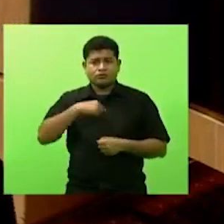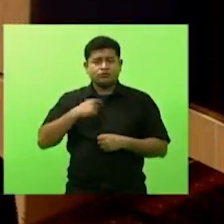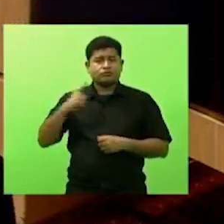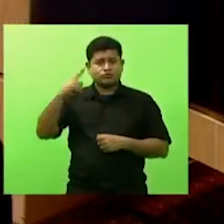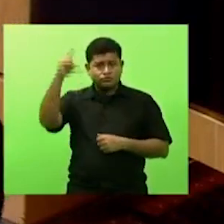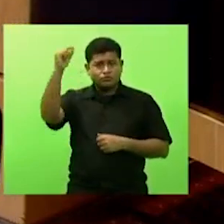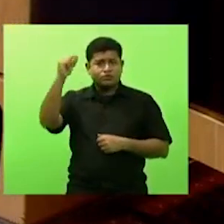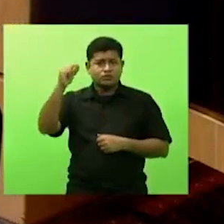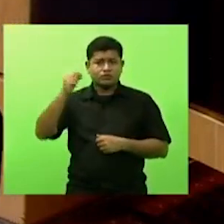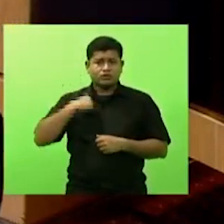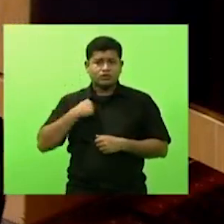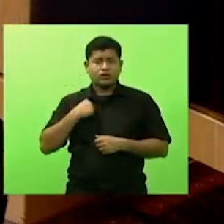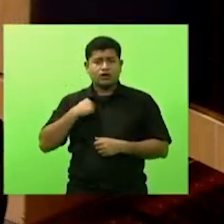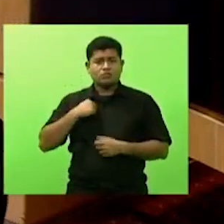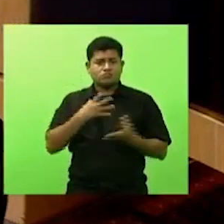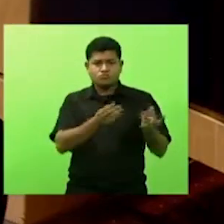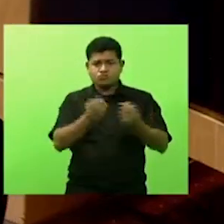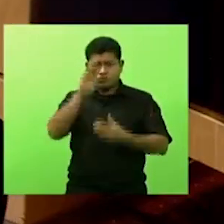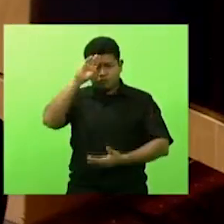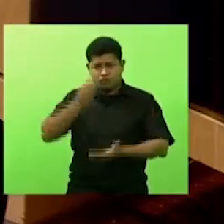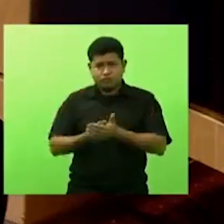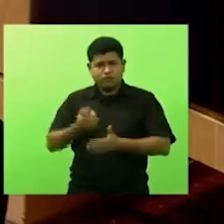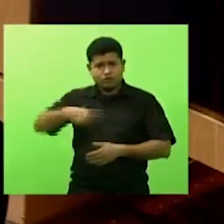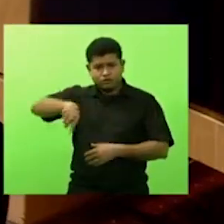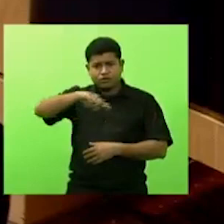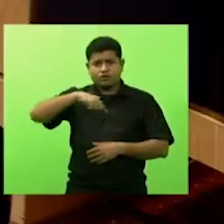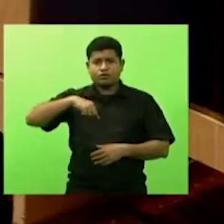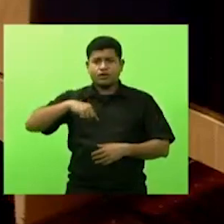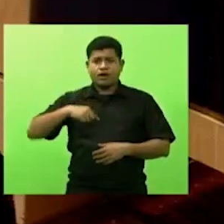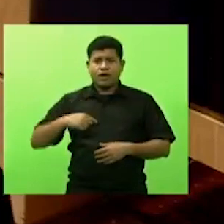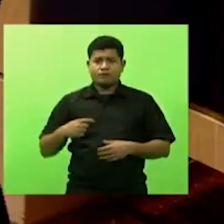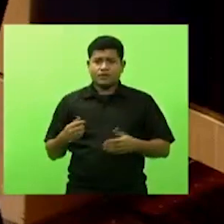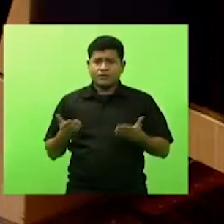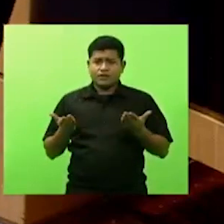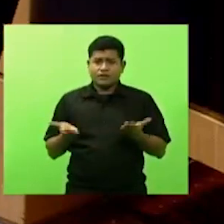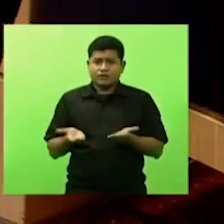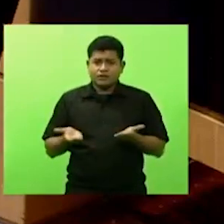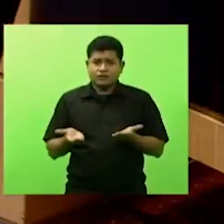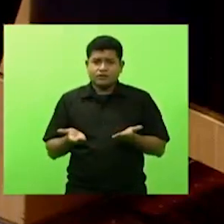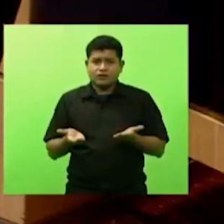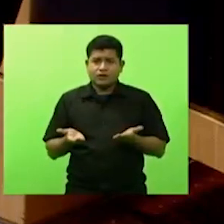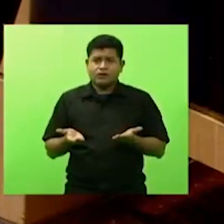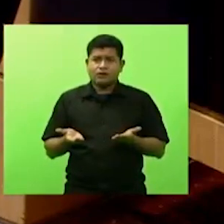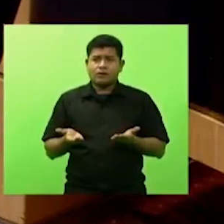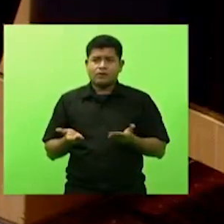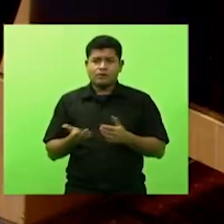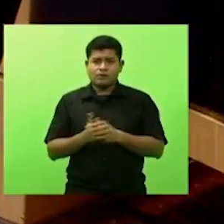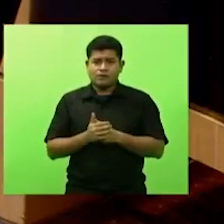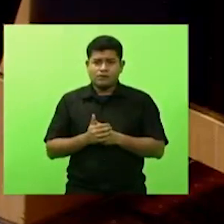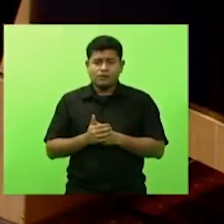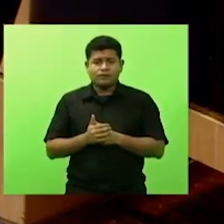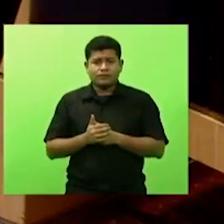fomos confiados para isso. Em todas as pautas dessa casa,